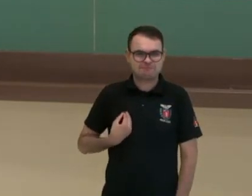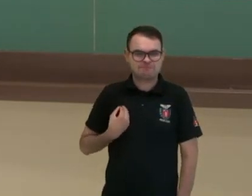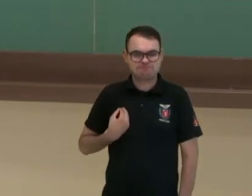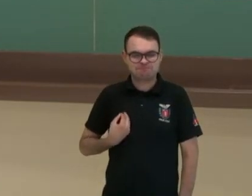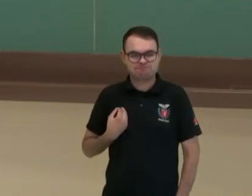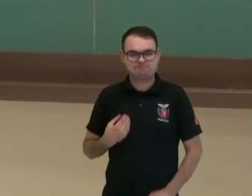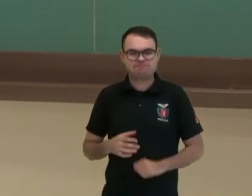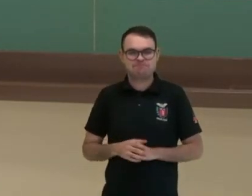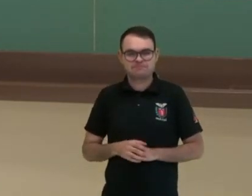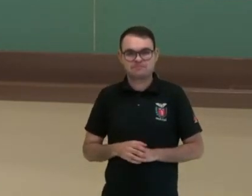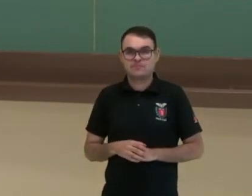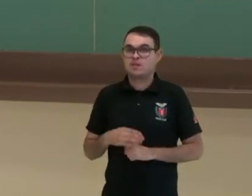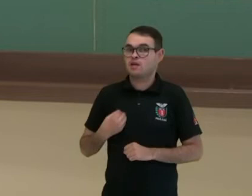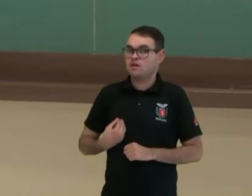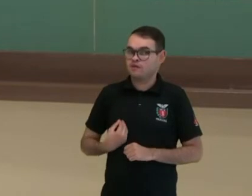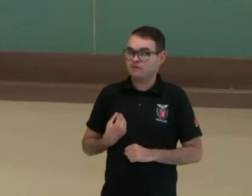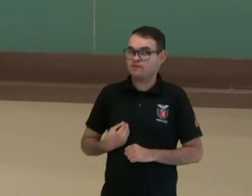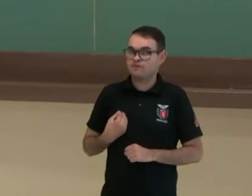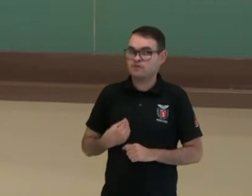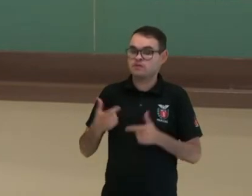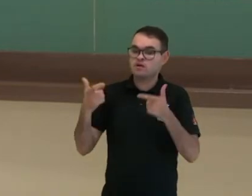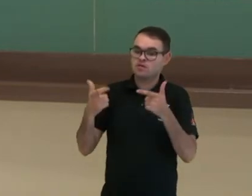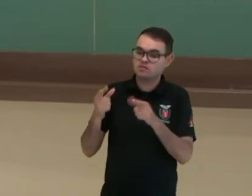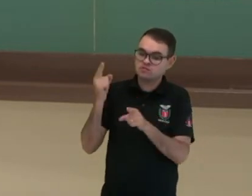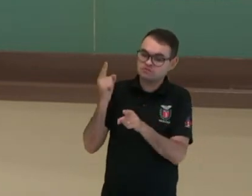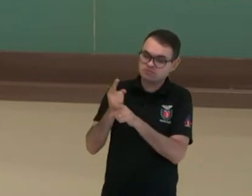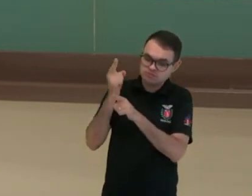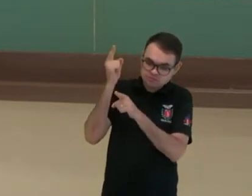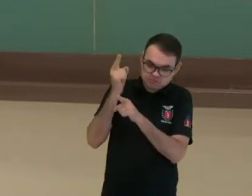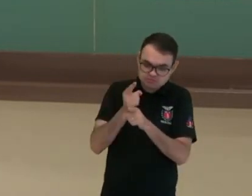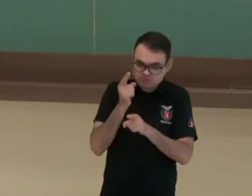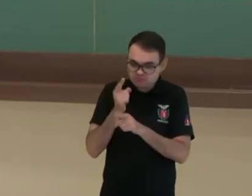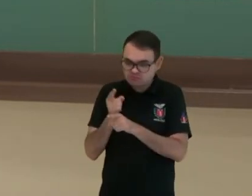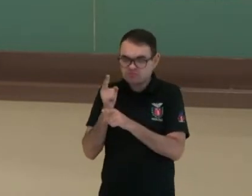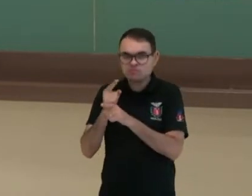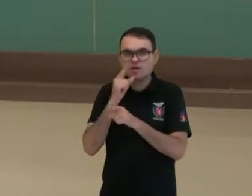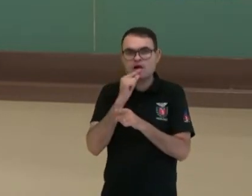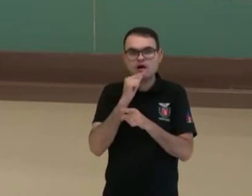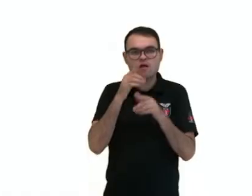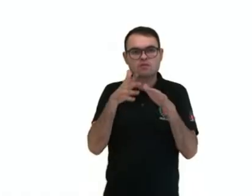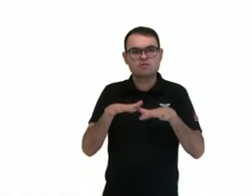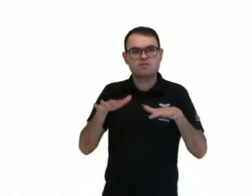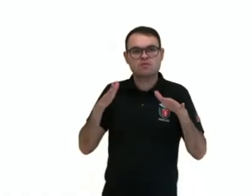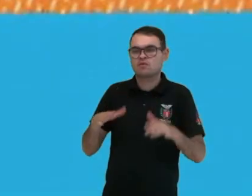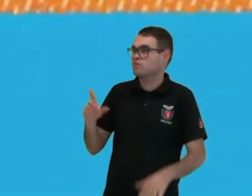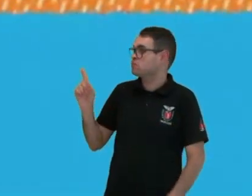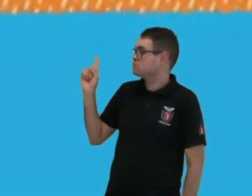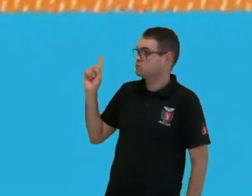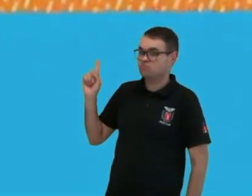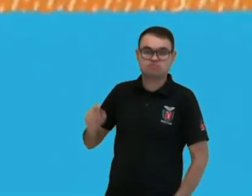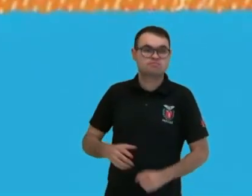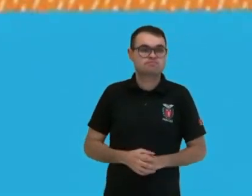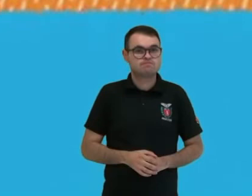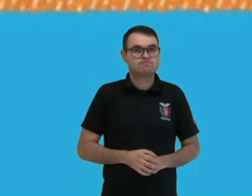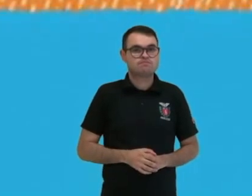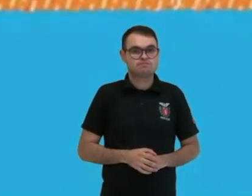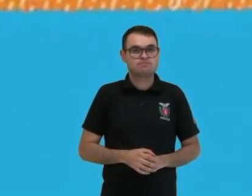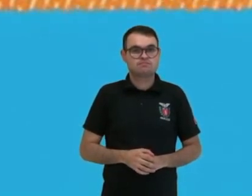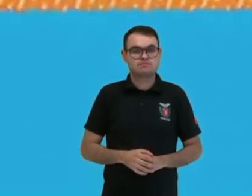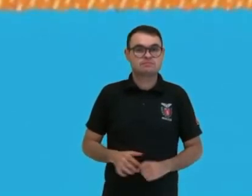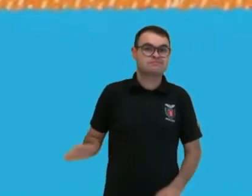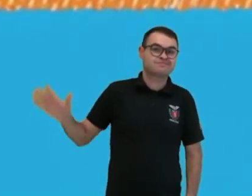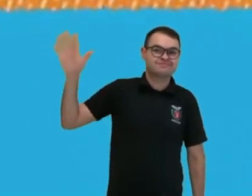a vida surgiu no oceano primitivo. Repare bem nessa imagem. Olha que interessante.